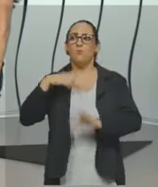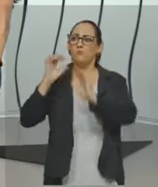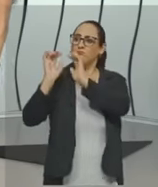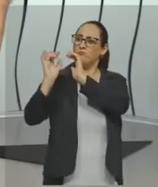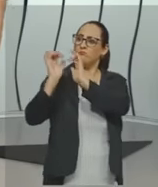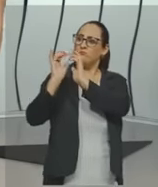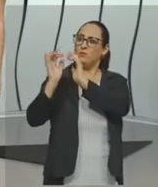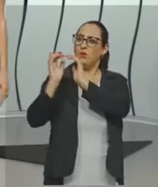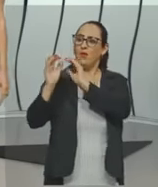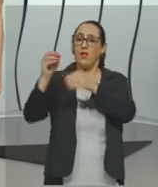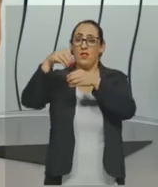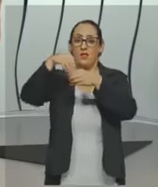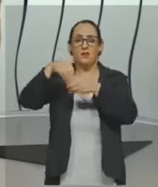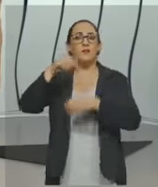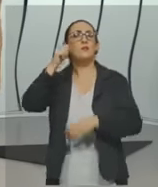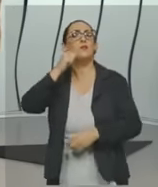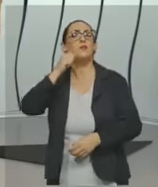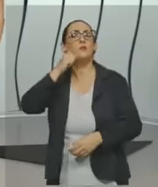tá?